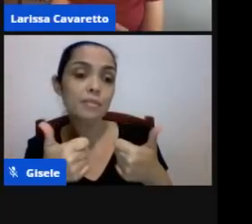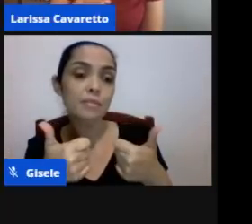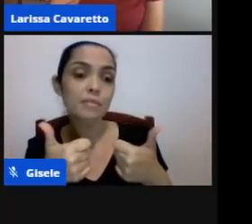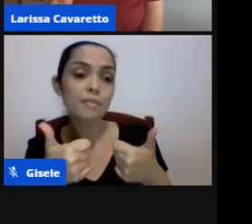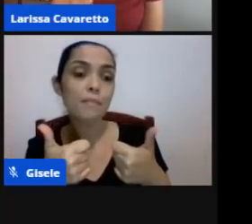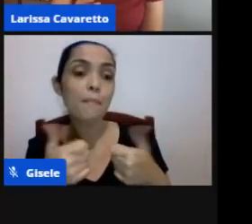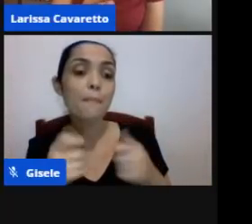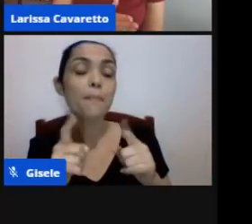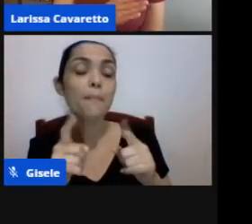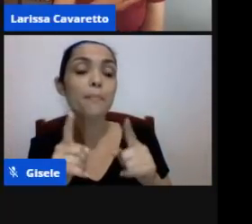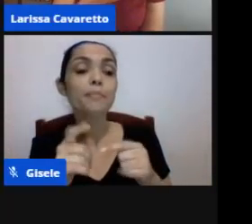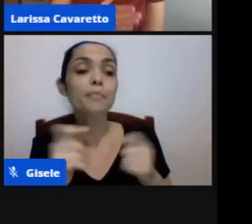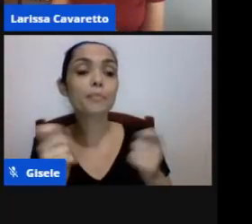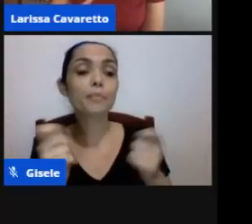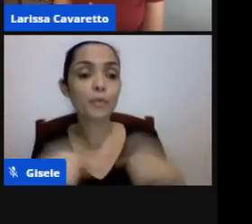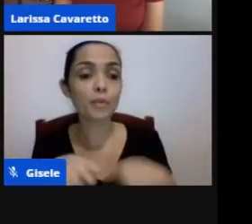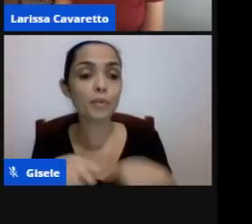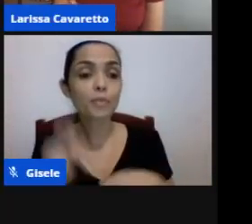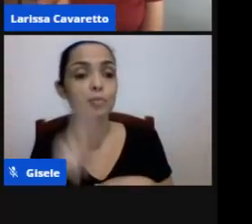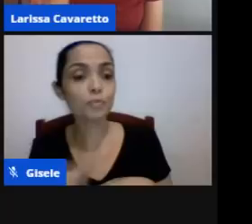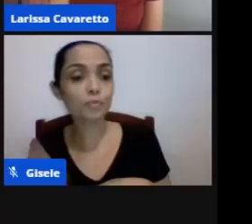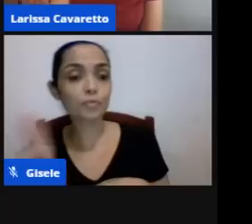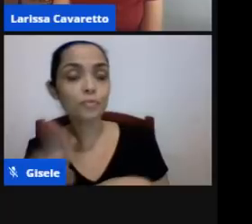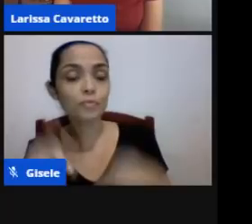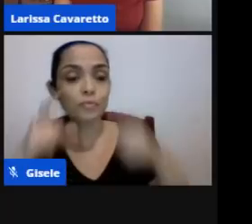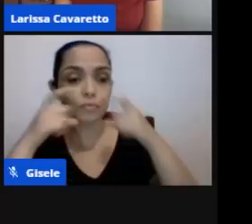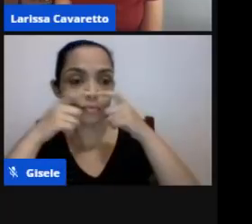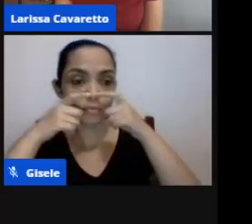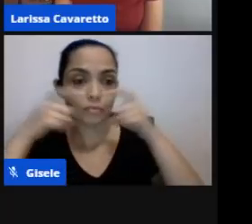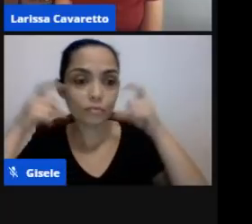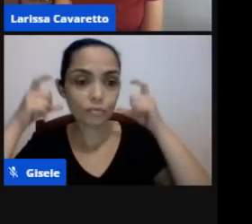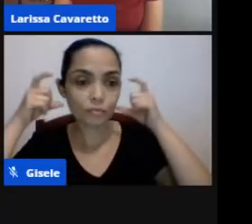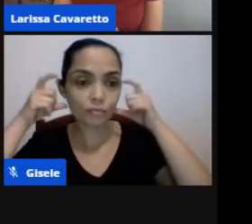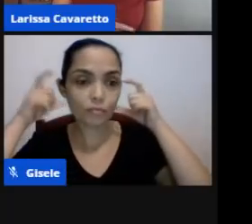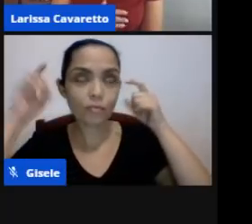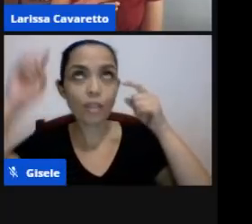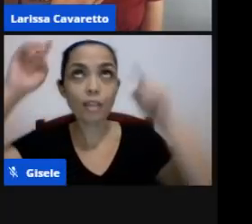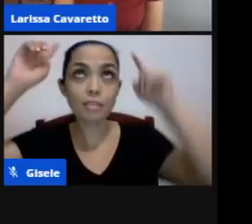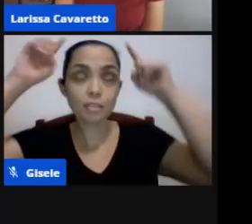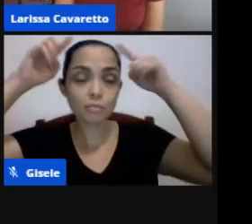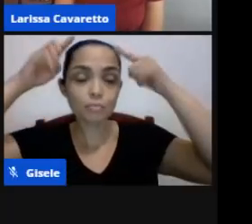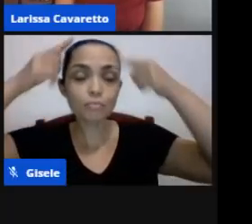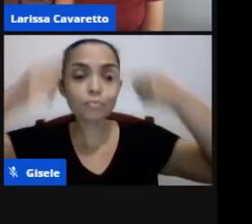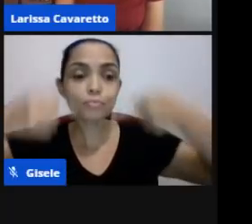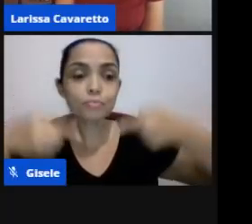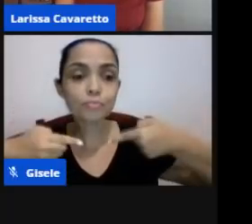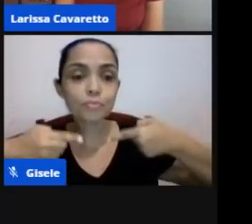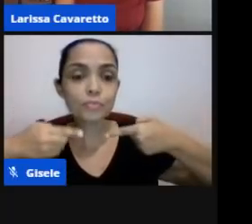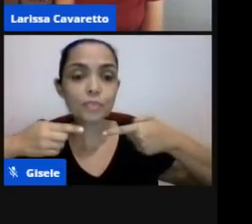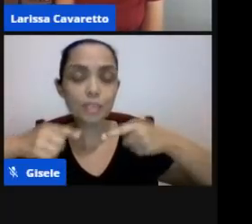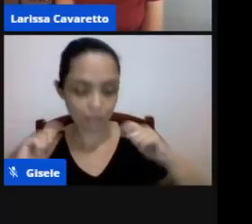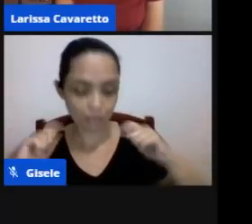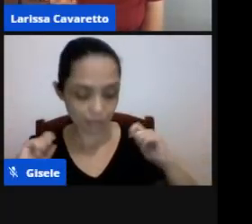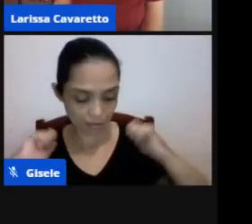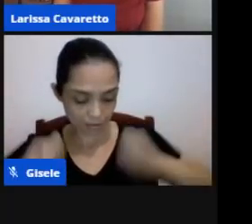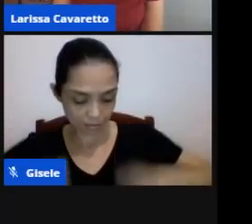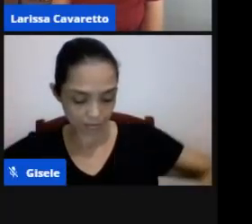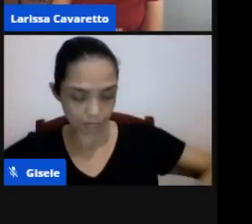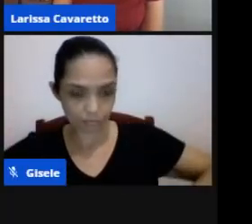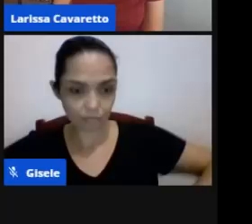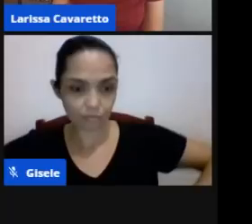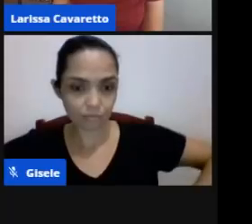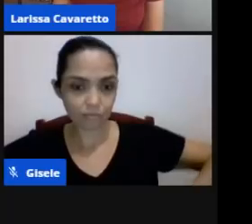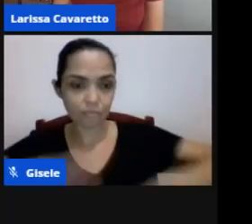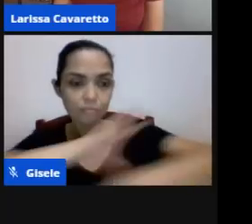proteção. Então, é possível usar só a máscara de tecido e o protetor facial e usar um avental de manga longa.